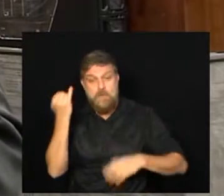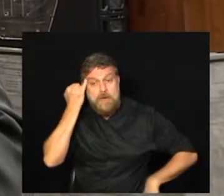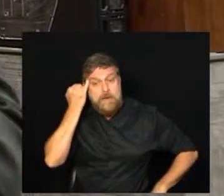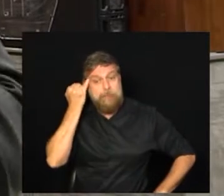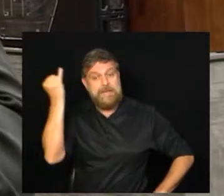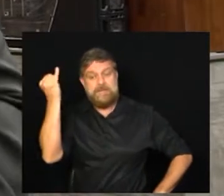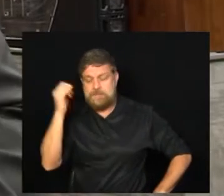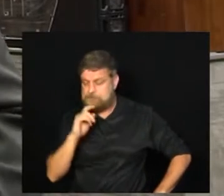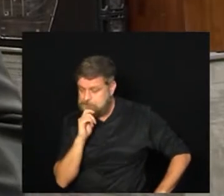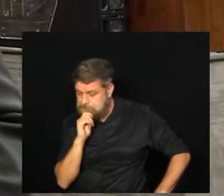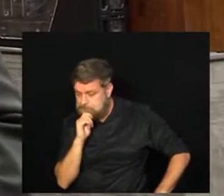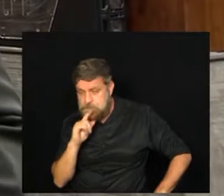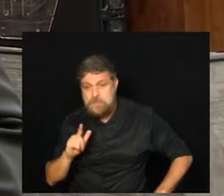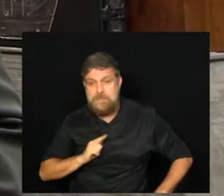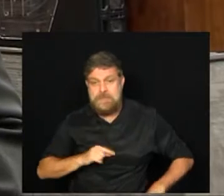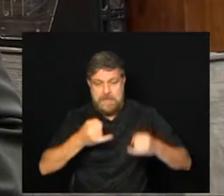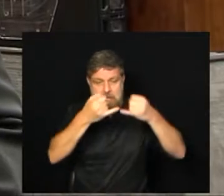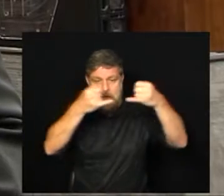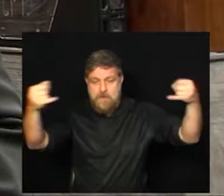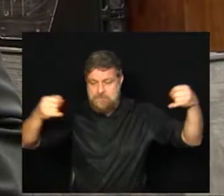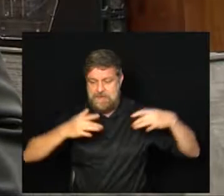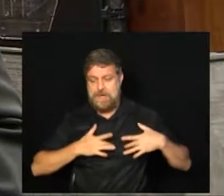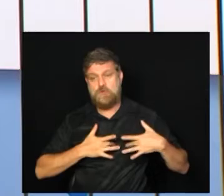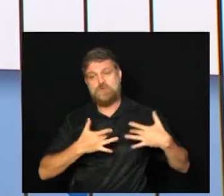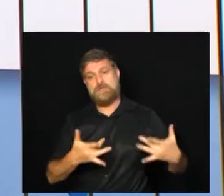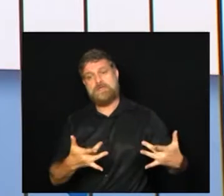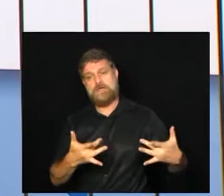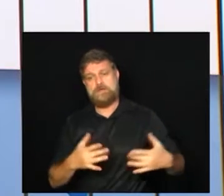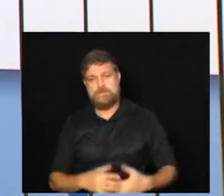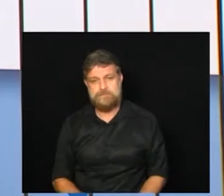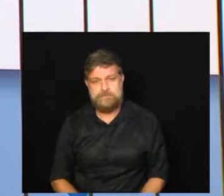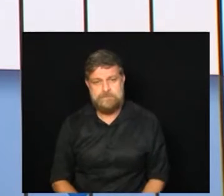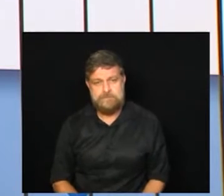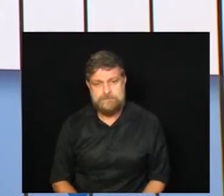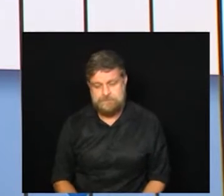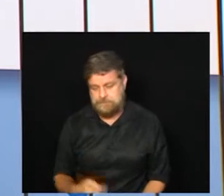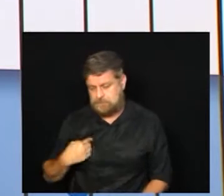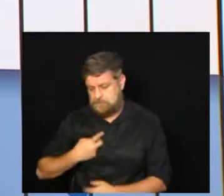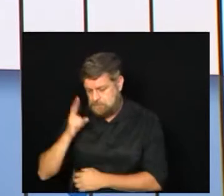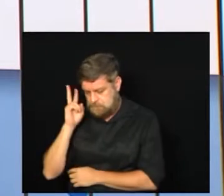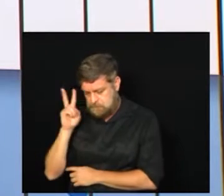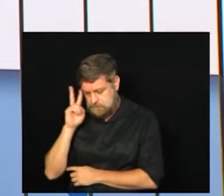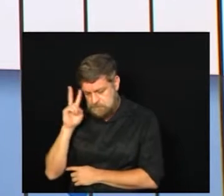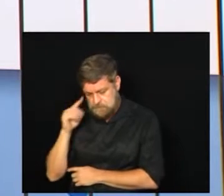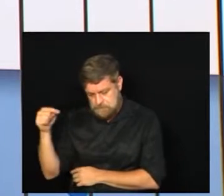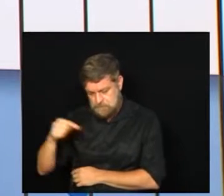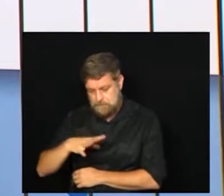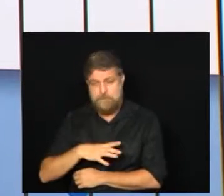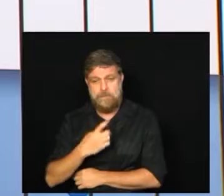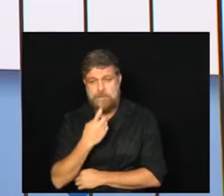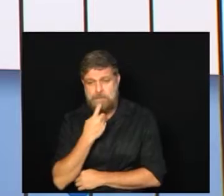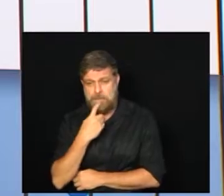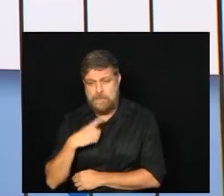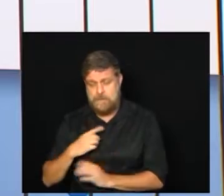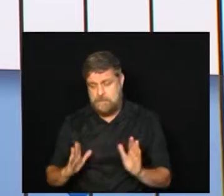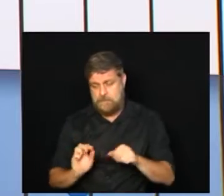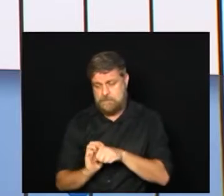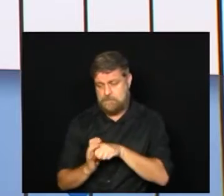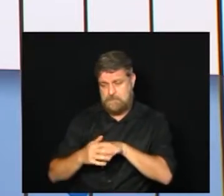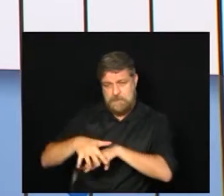destas iniciativas é o Varal Solidário. A gente lembra mesmo que aqui na cidade de Campinas, na